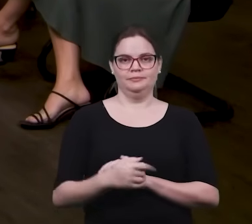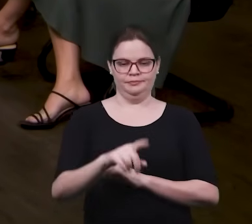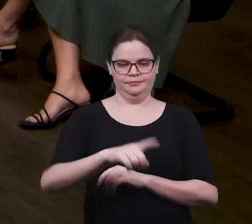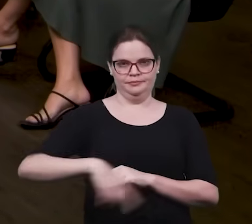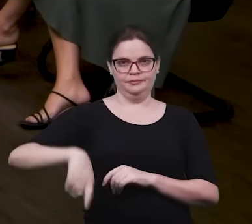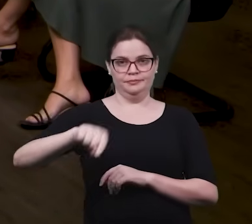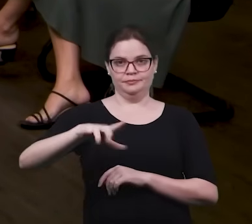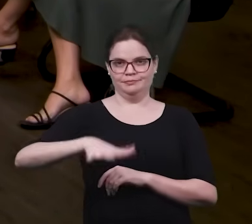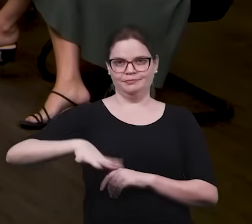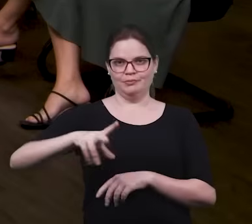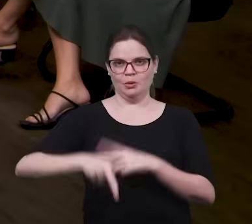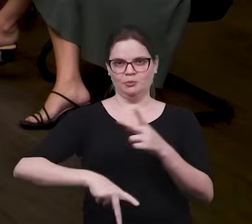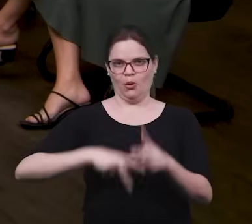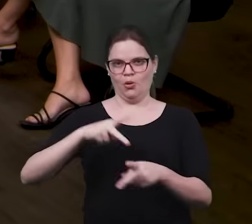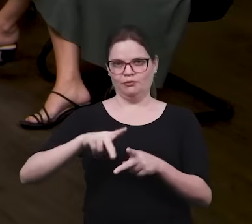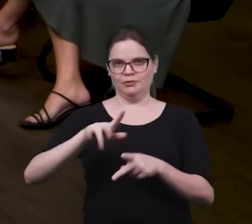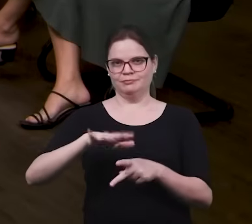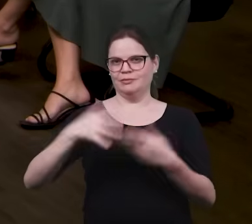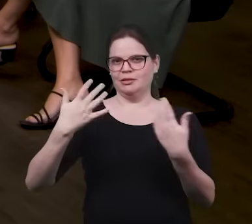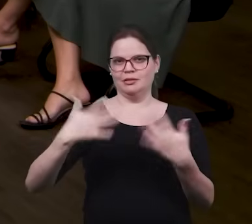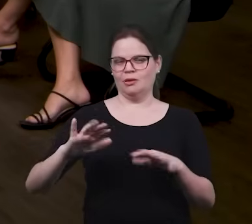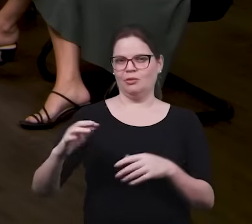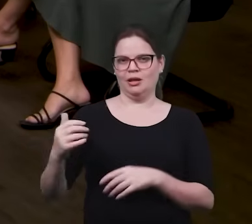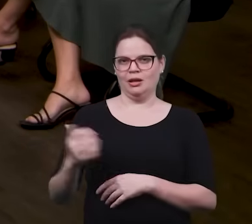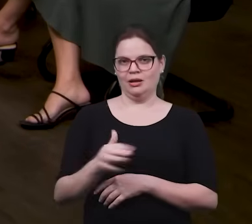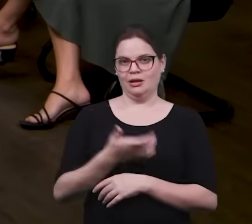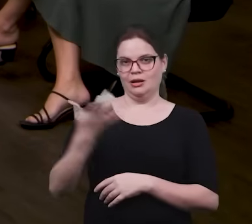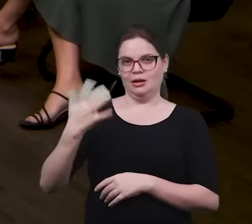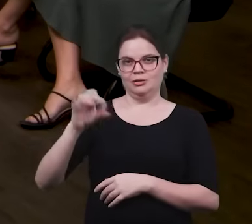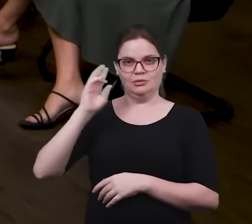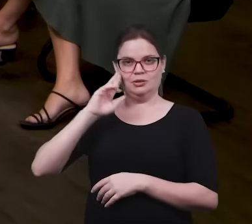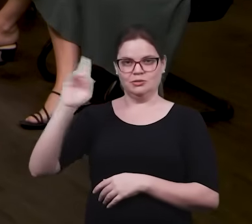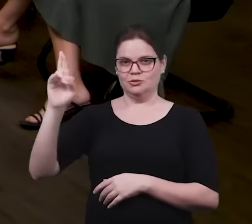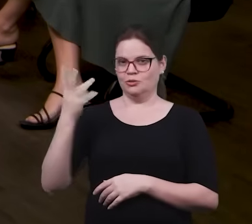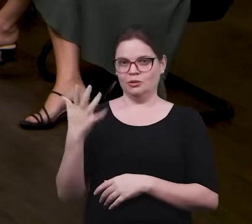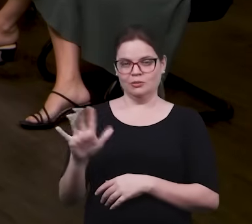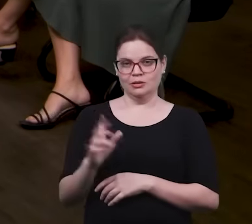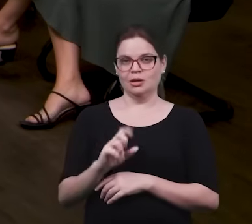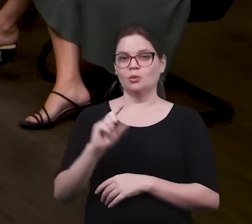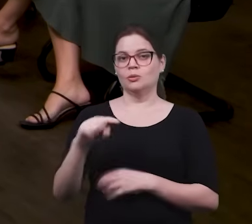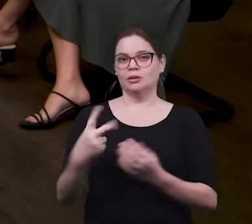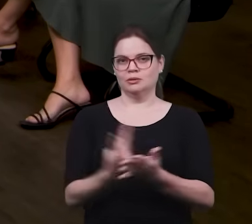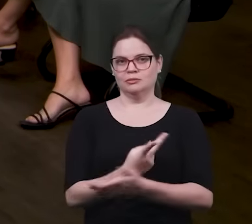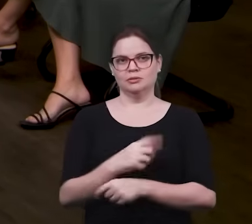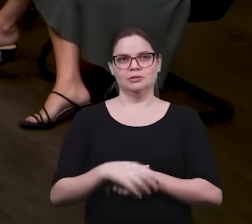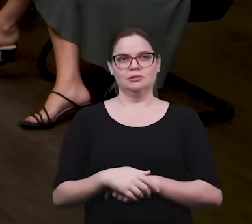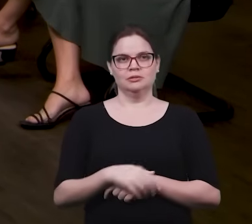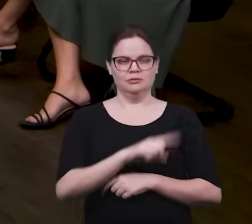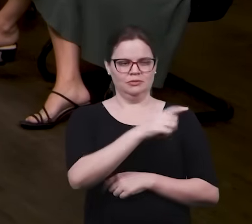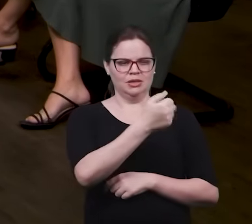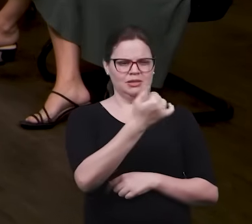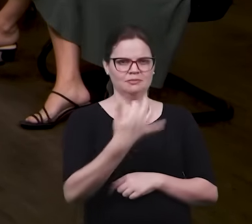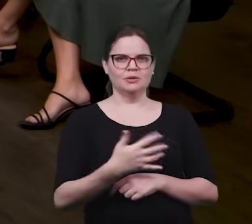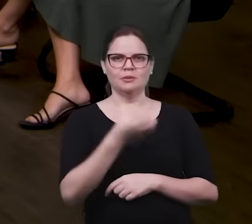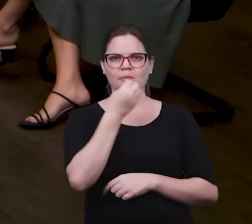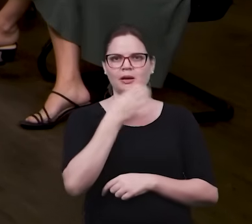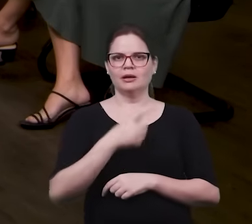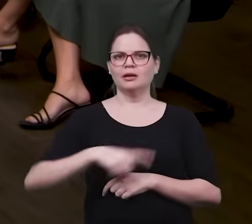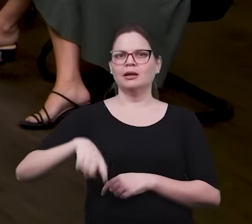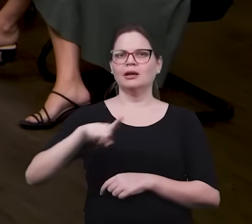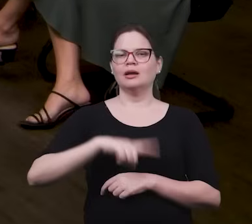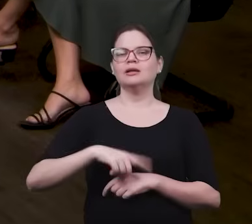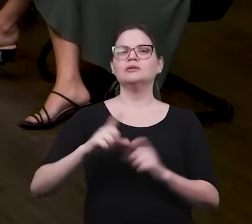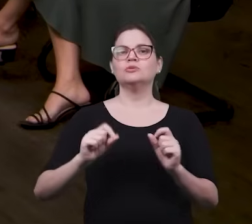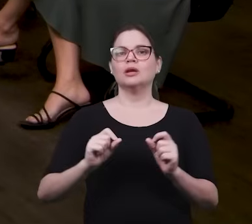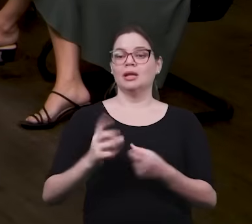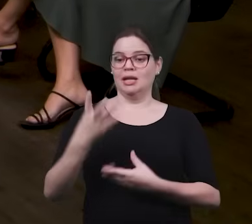substituíram a adoração ao Senhor no coração deles, o que aconteceu? Você colocou muito bem, eles estavam num